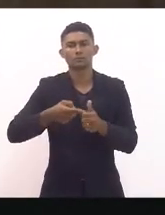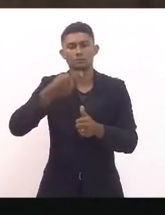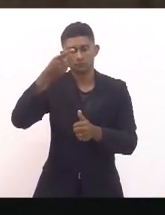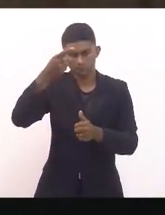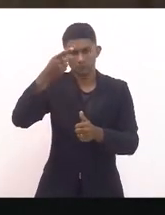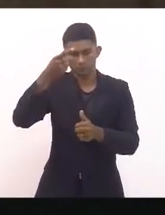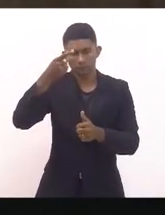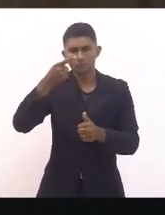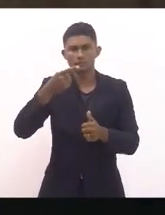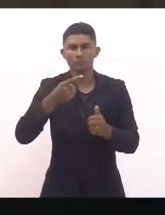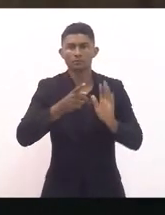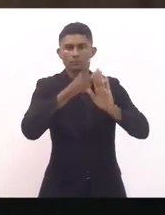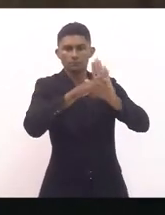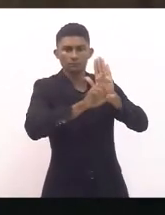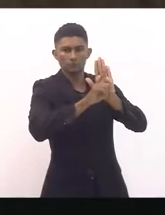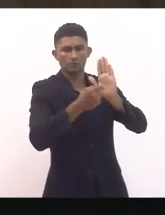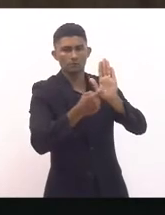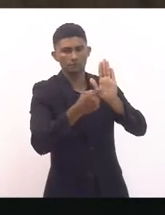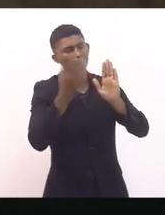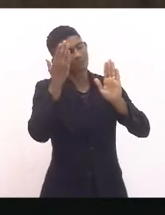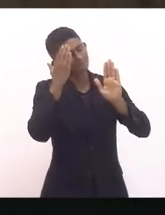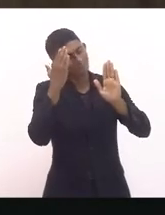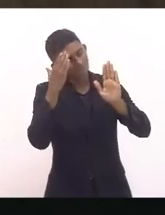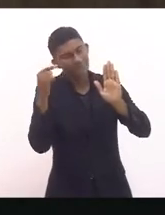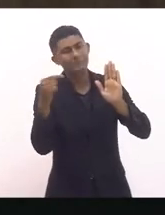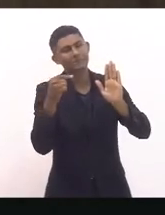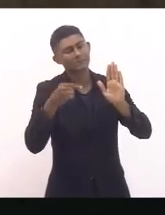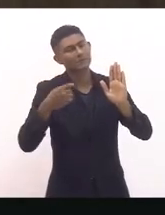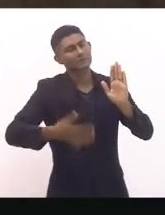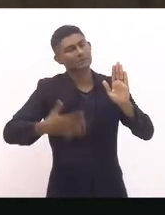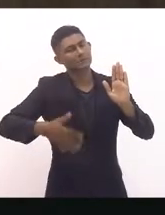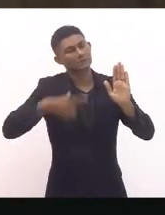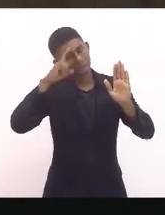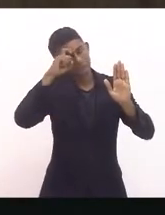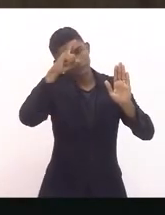sessão extraordinária, só sabe que é uma grande polêmica.